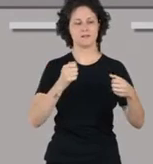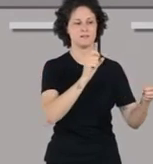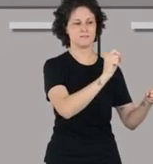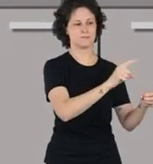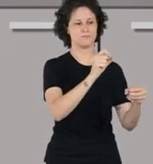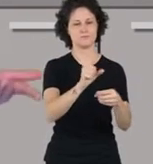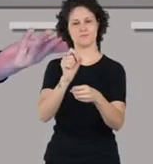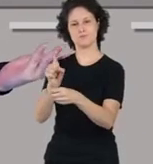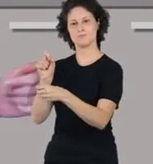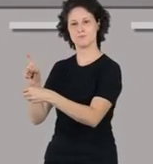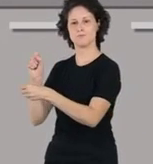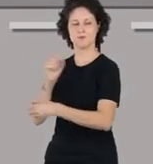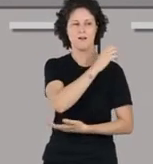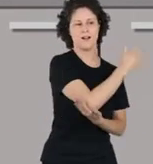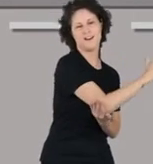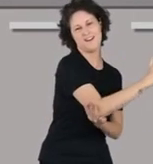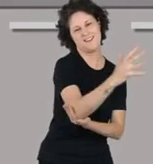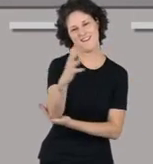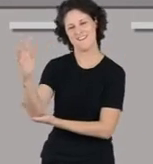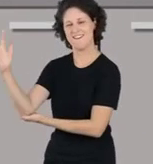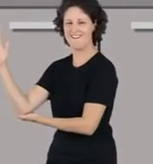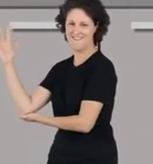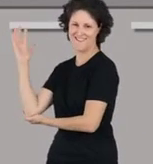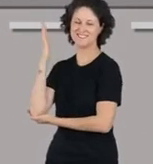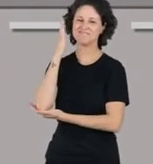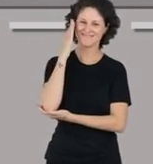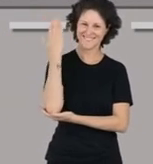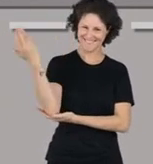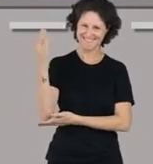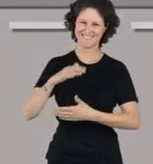sabe mais sobre isso, faça a sua parte, continue o seu desafio e até a próxima!